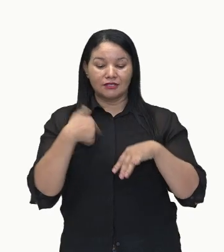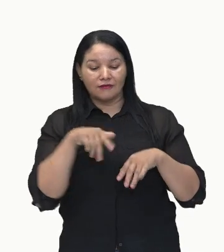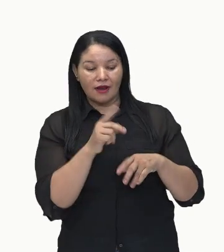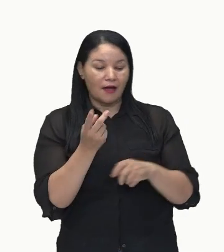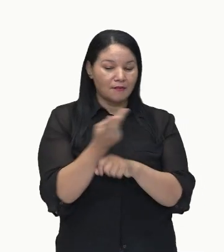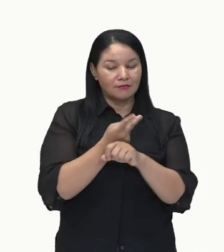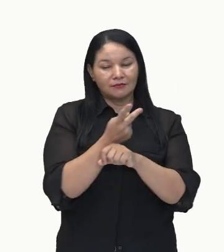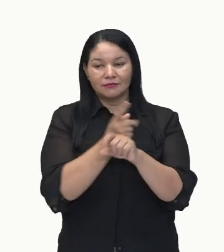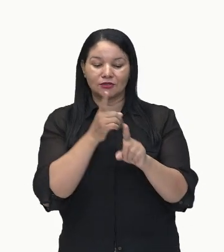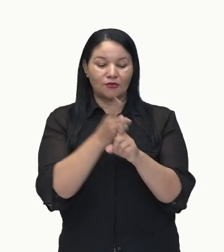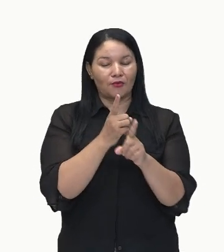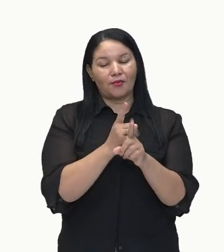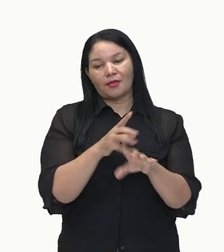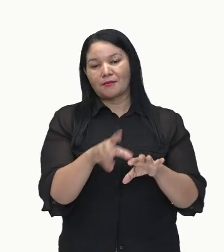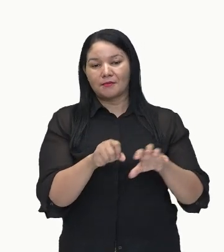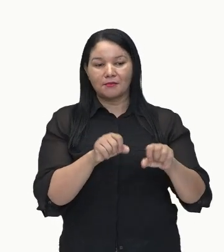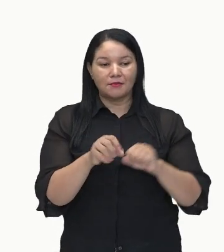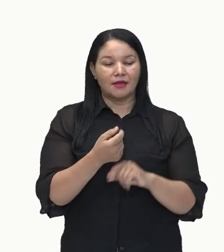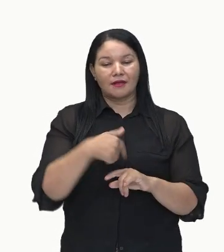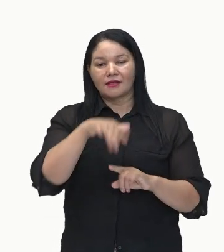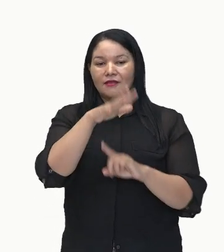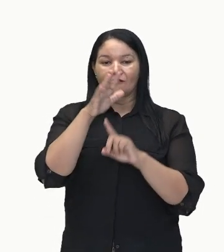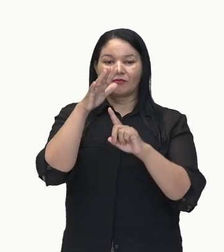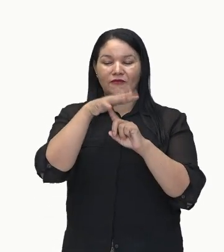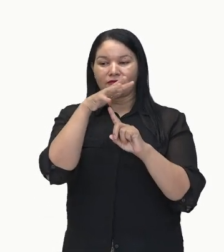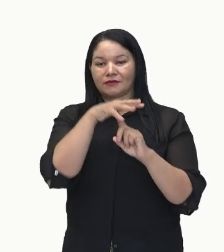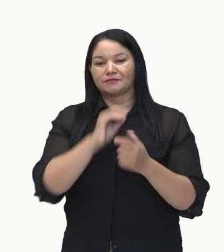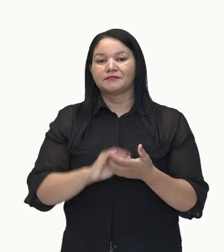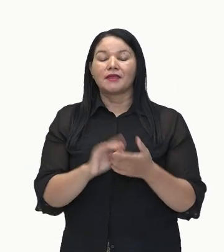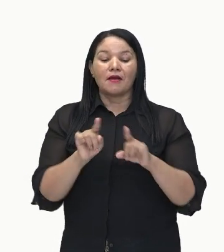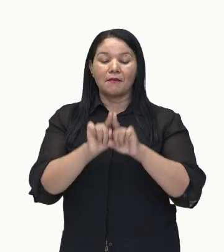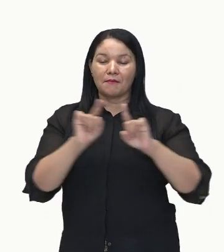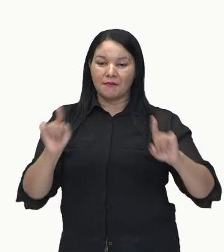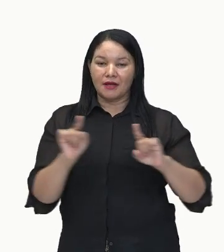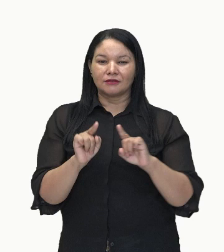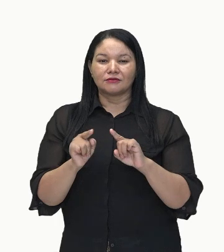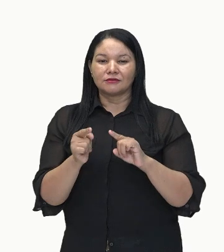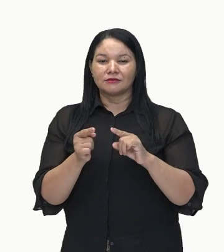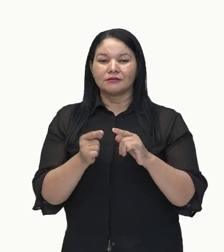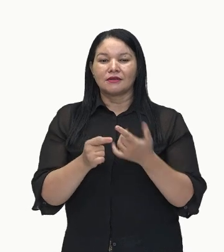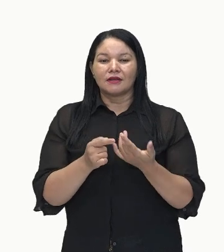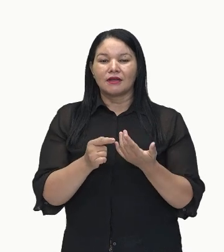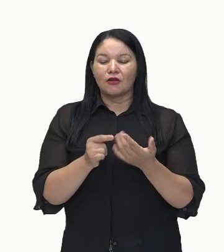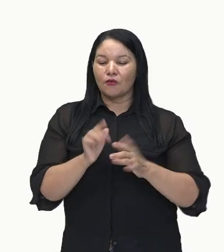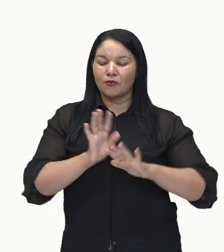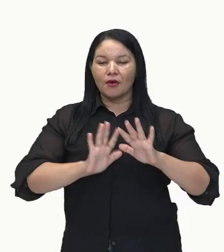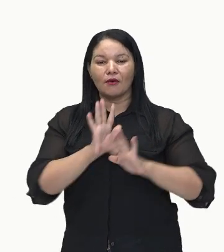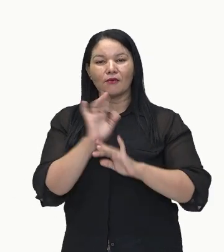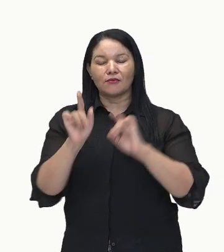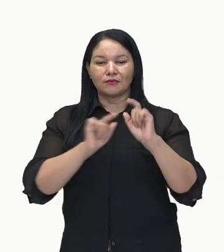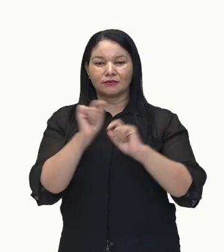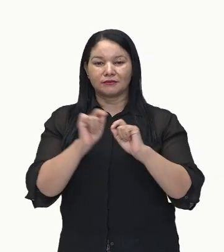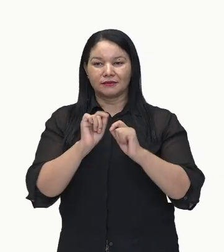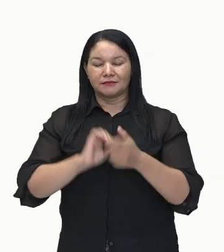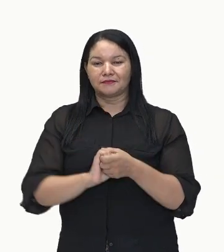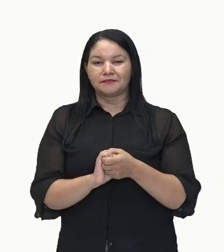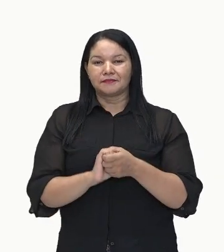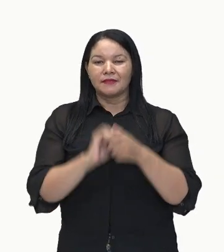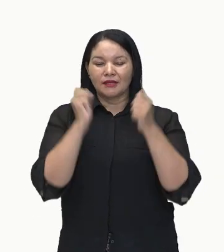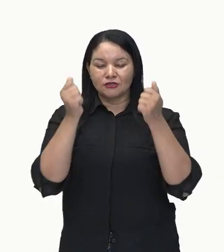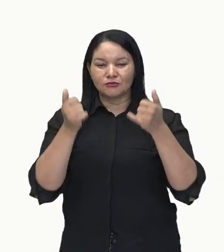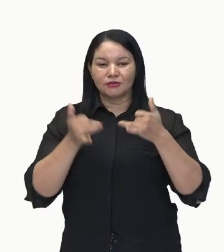observem, olha só, seu grande cuidado, mais uma vez, a descrição, ou seja, o tom humorístico